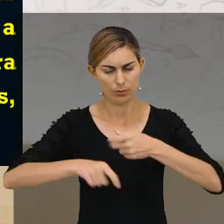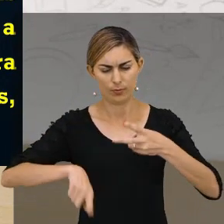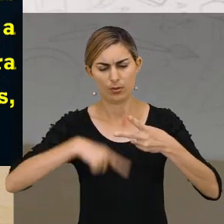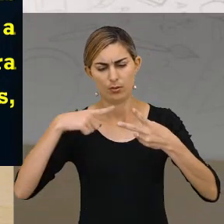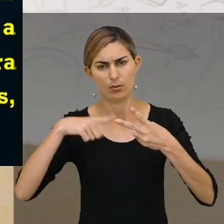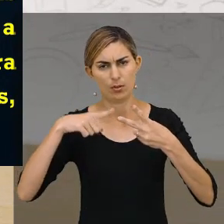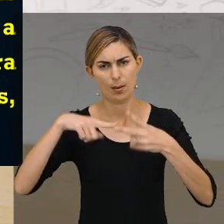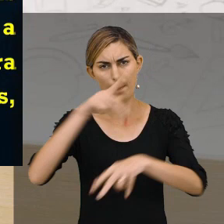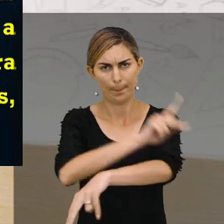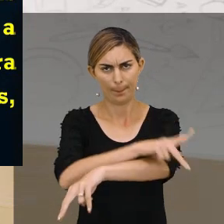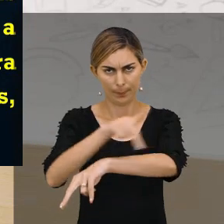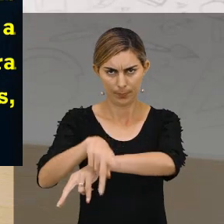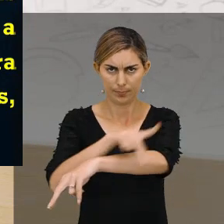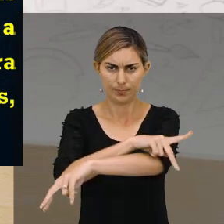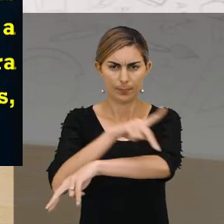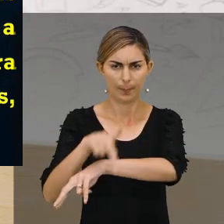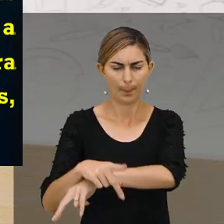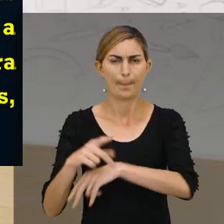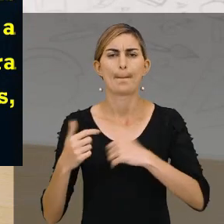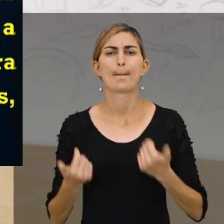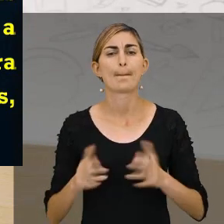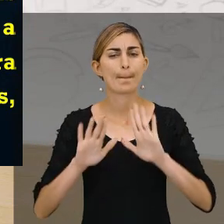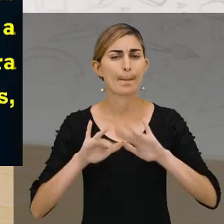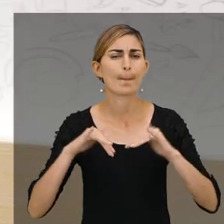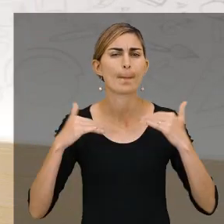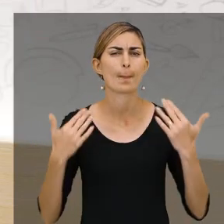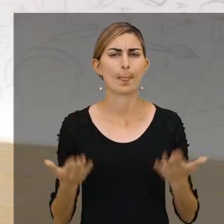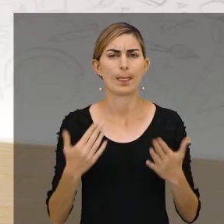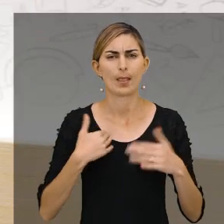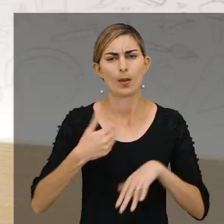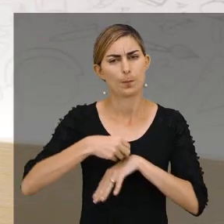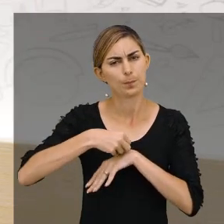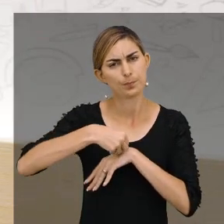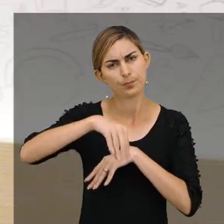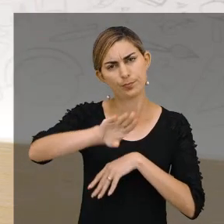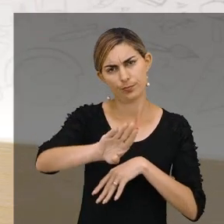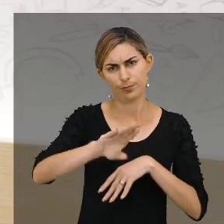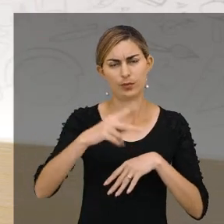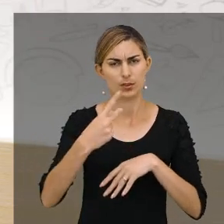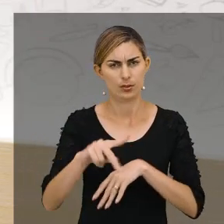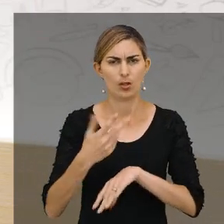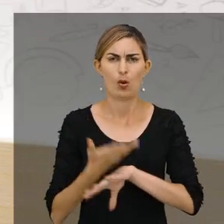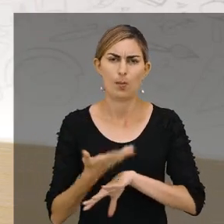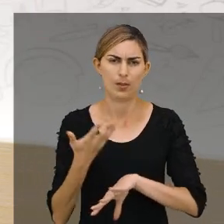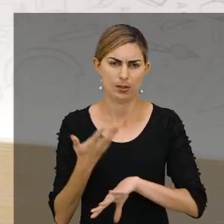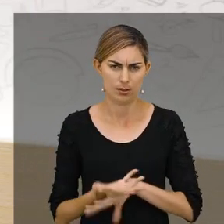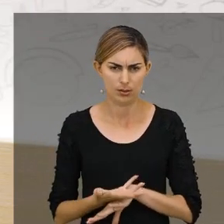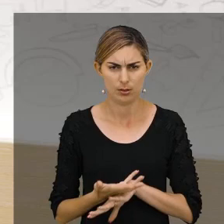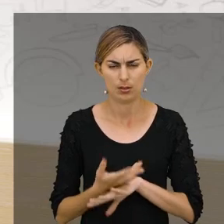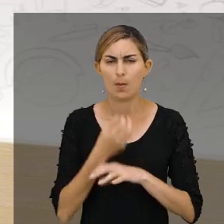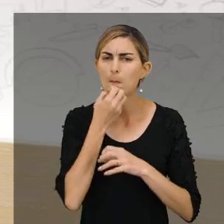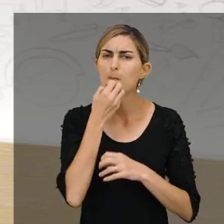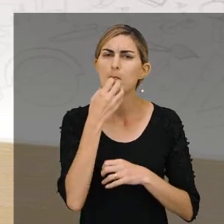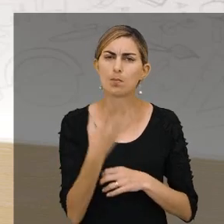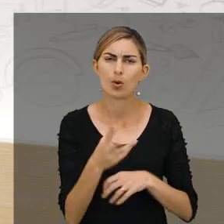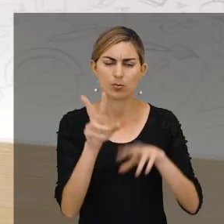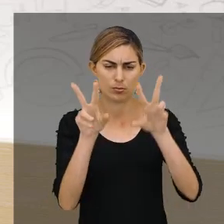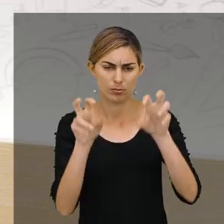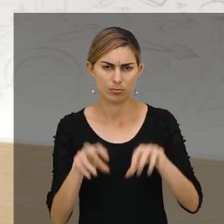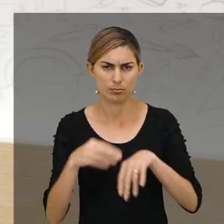administrativa e a pedagógica. Então, eu trouxe nesta competência